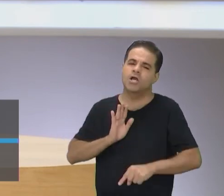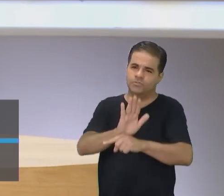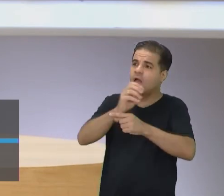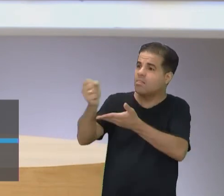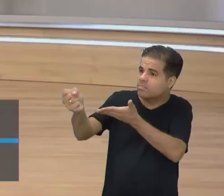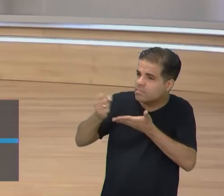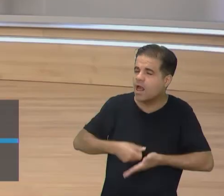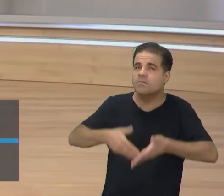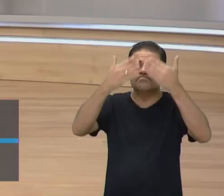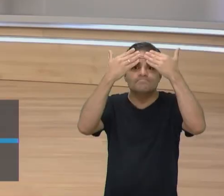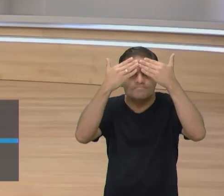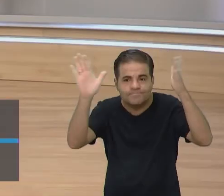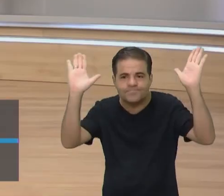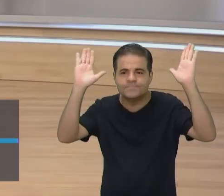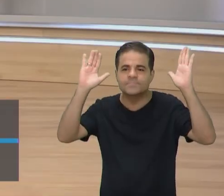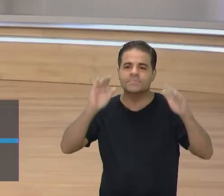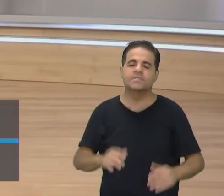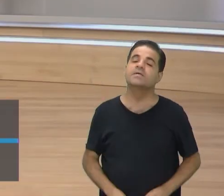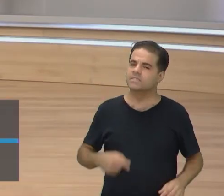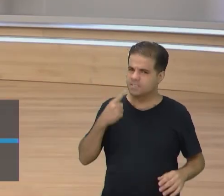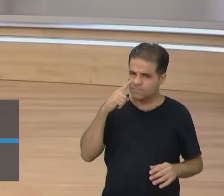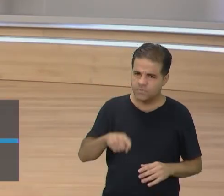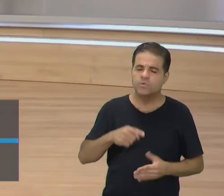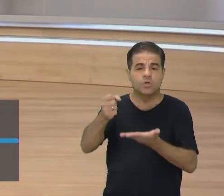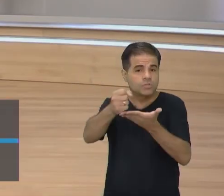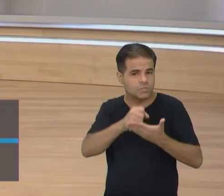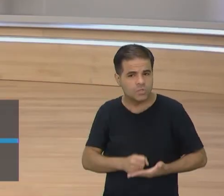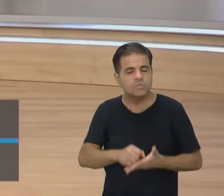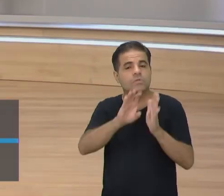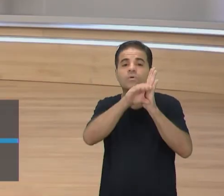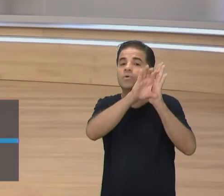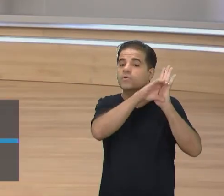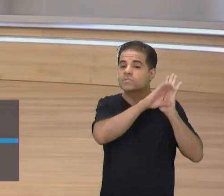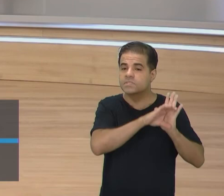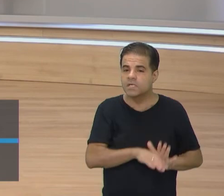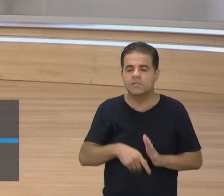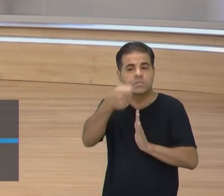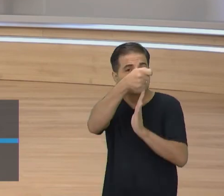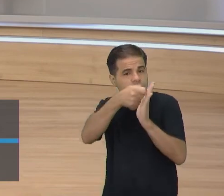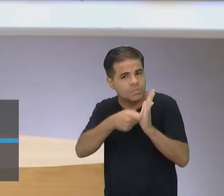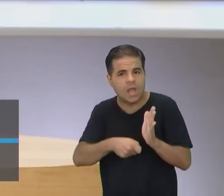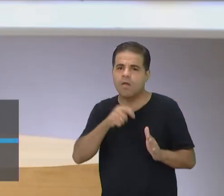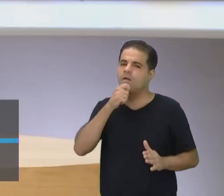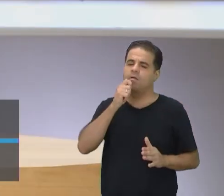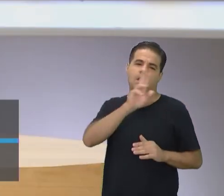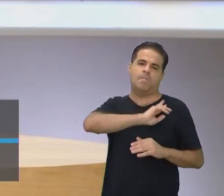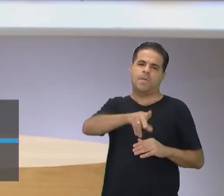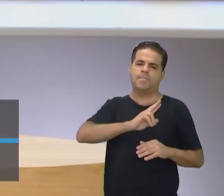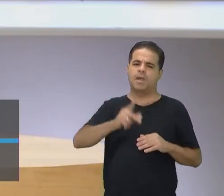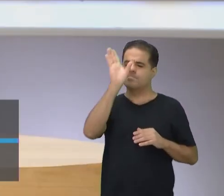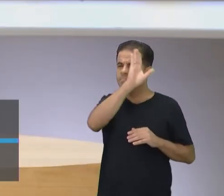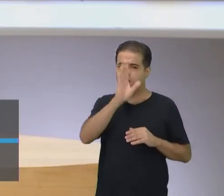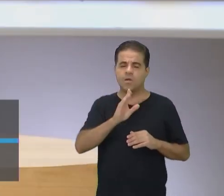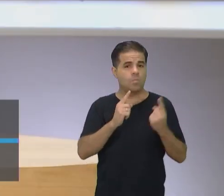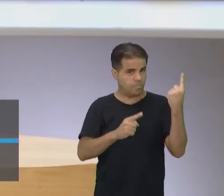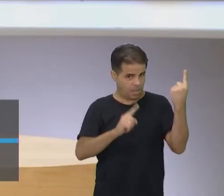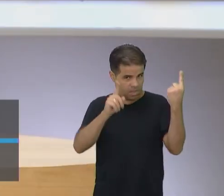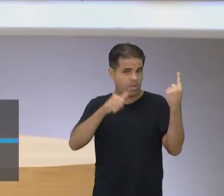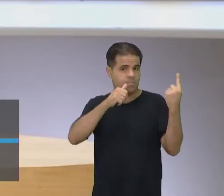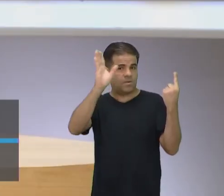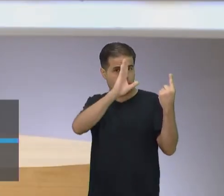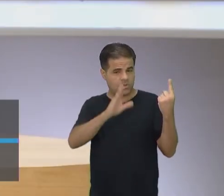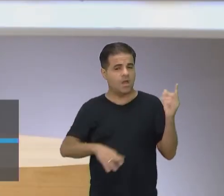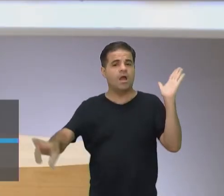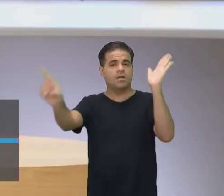Traz Claro, com certeza. Então, assim, a gente viu que a gente trouxe aí conceito de escritores que não são brasileiros, uma escritora brasileira que